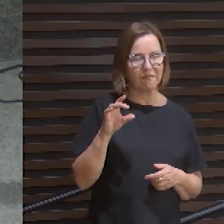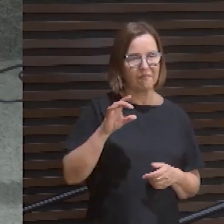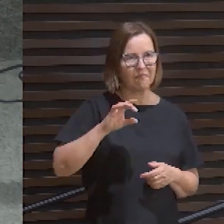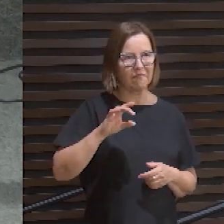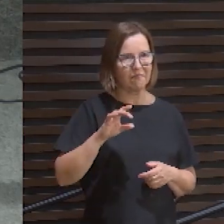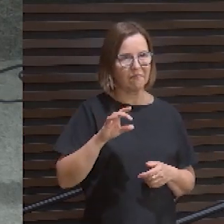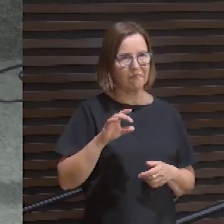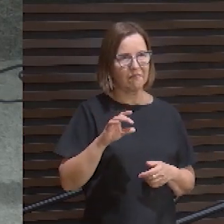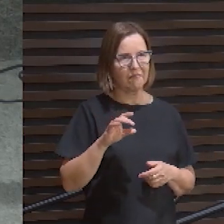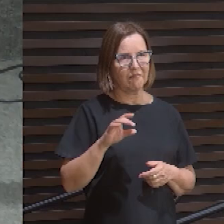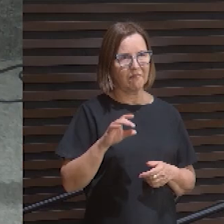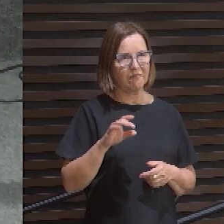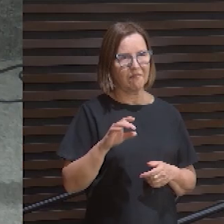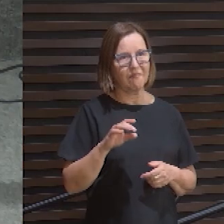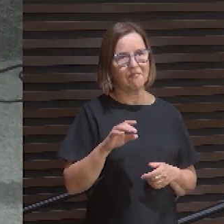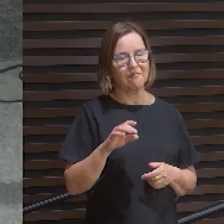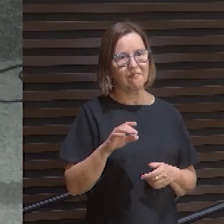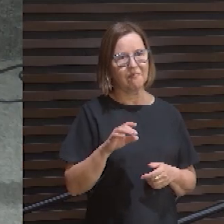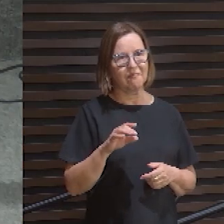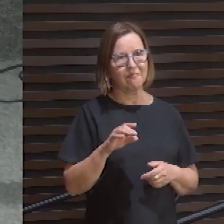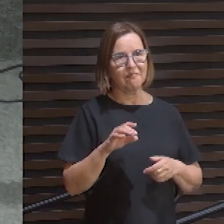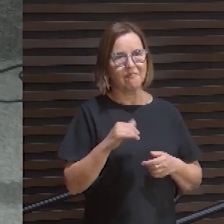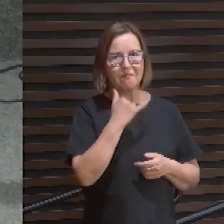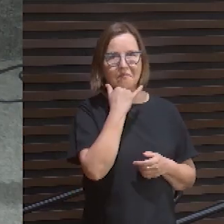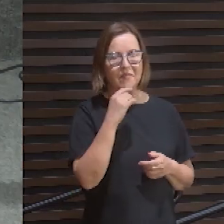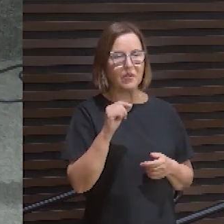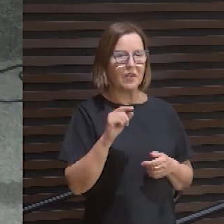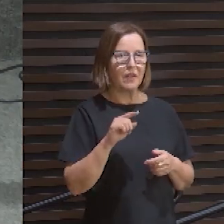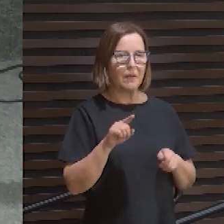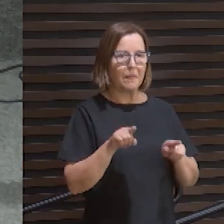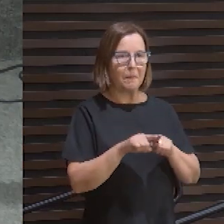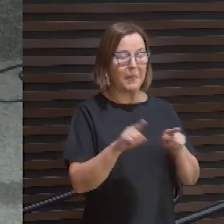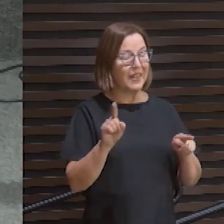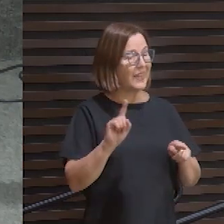removia o pecado.